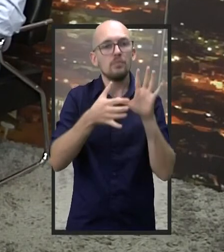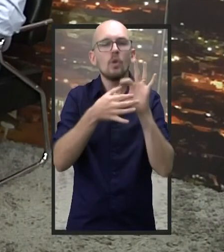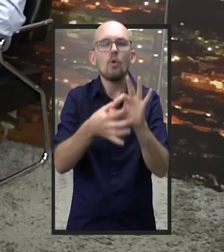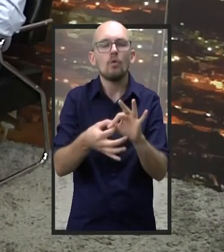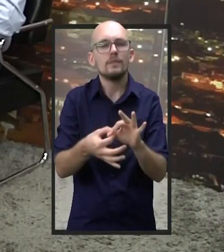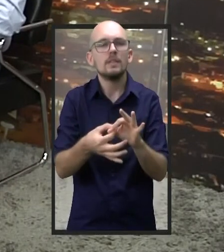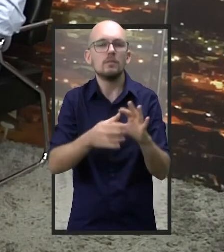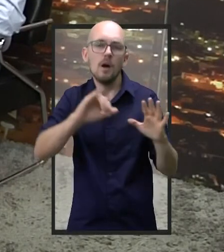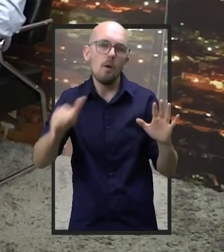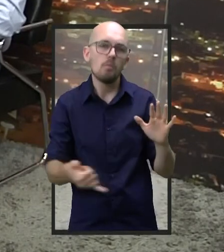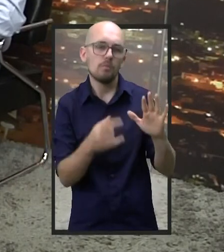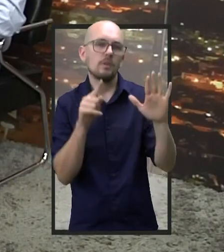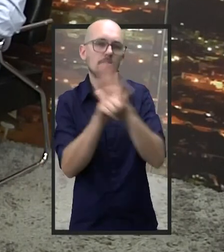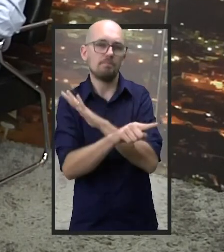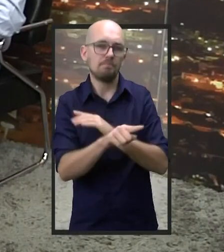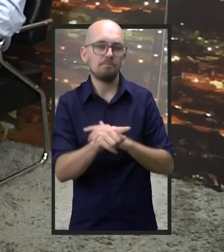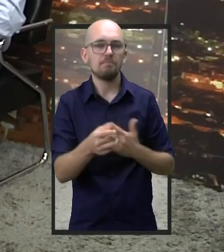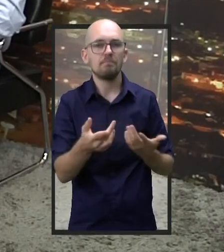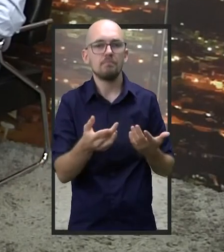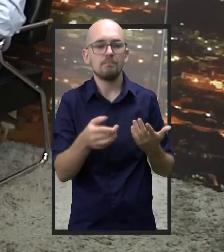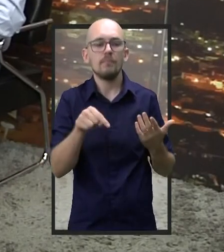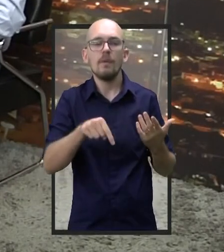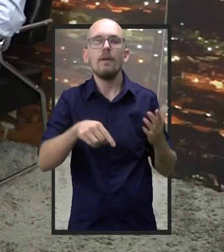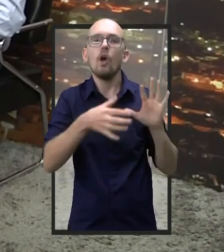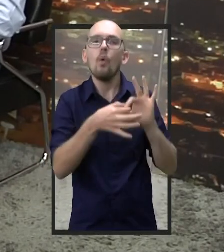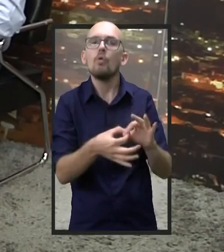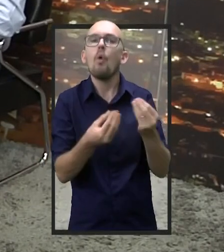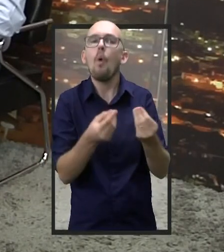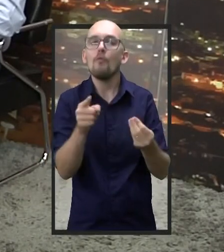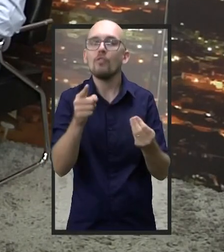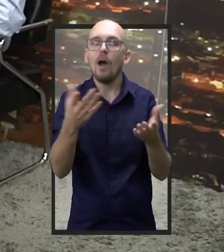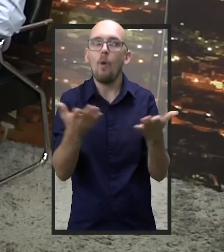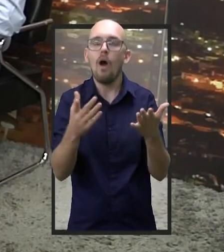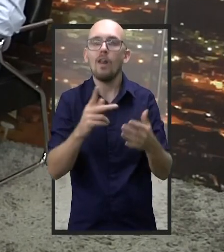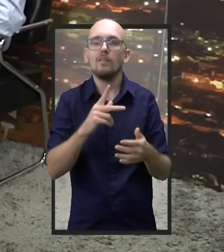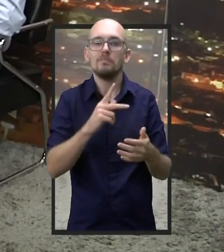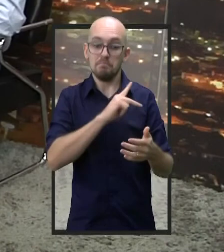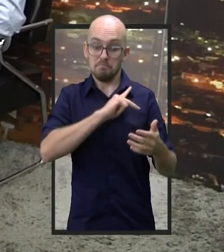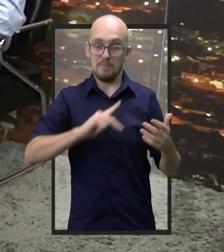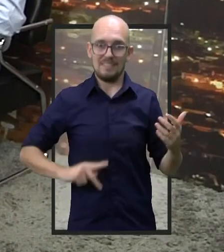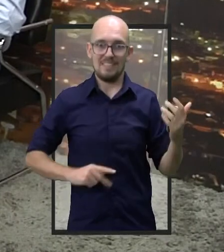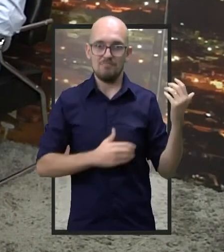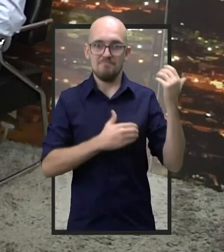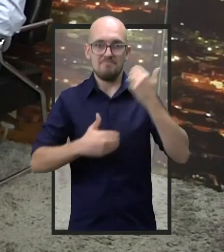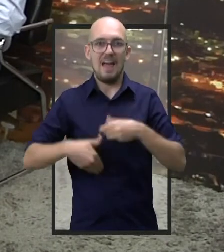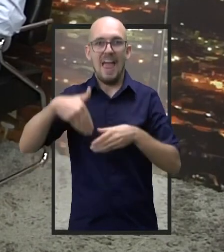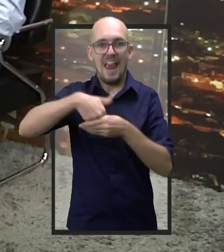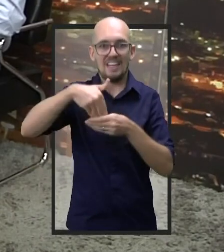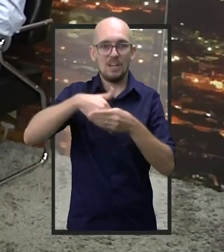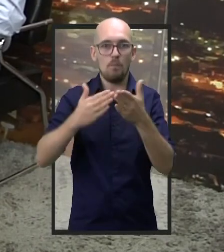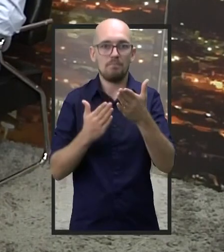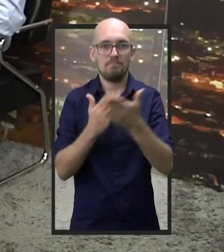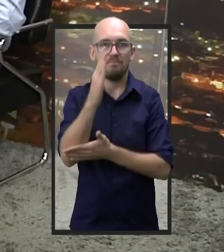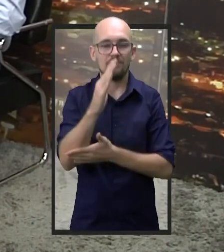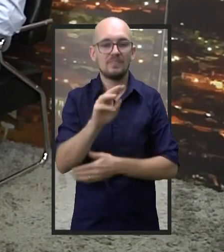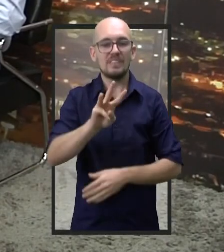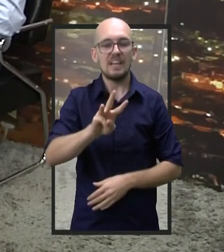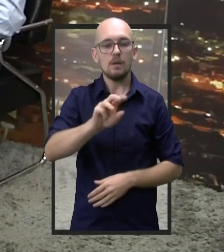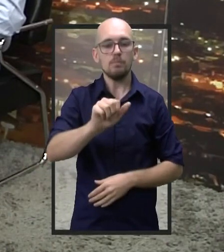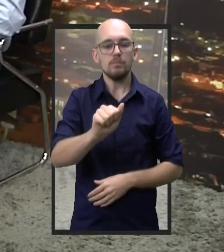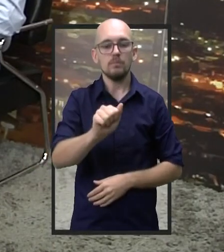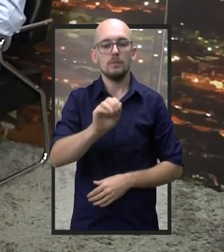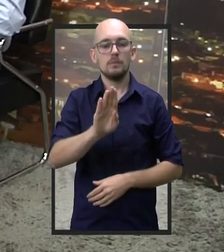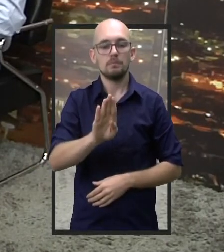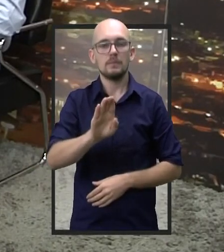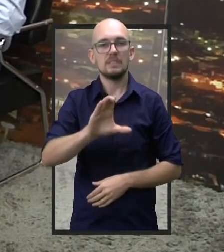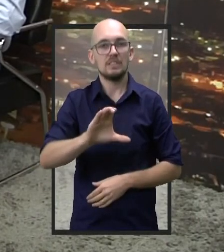Eduardo, em que sentido essa sua eleição para a Associação Mundial, a WABCG, em que sentido isso